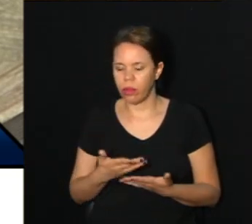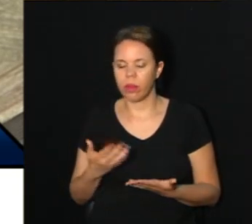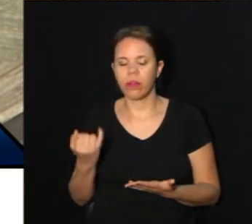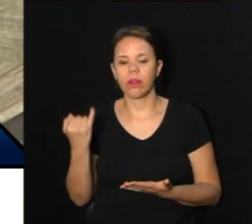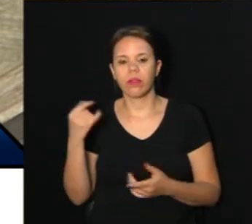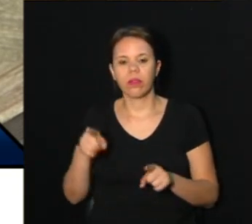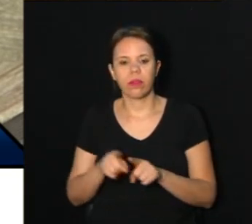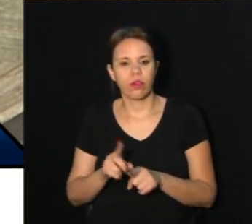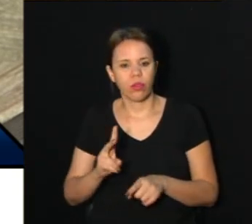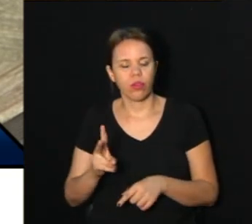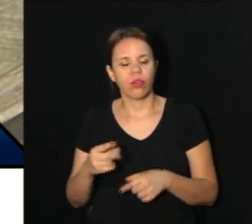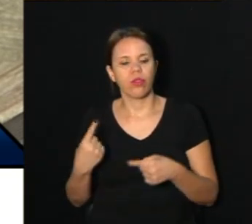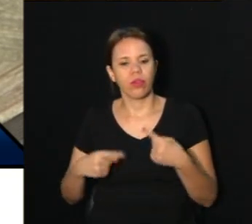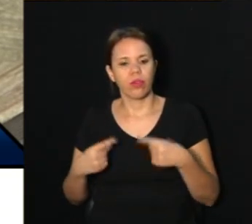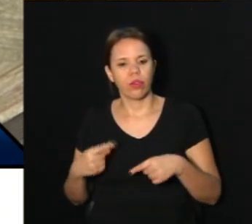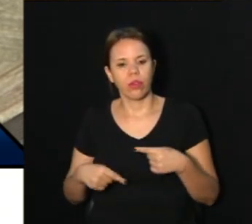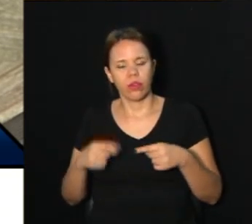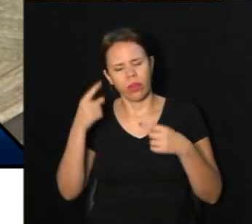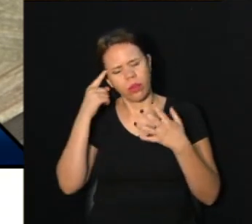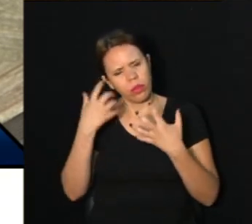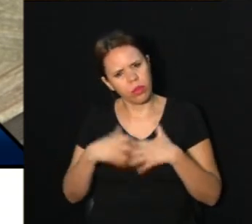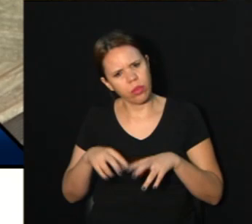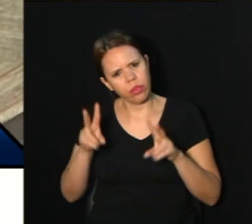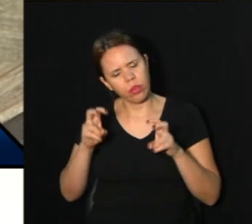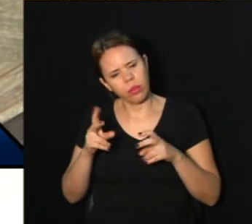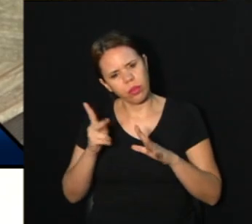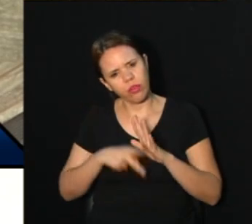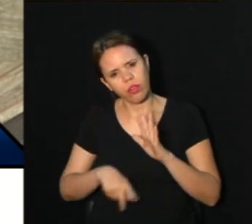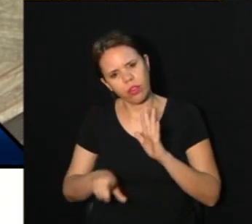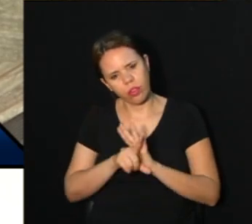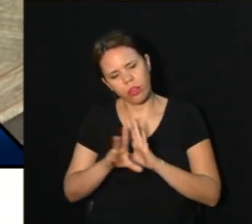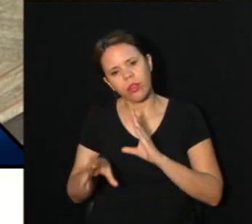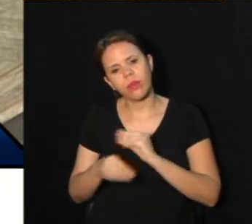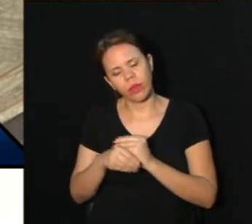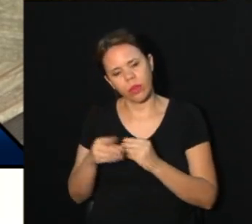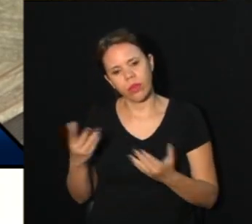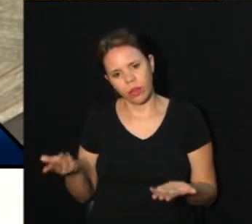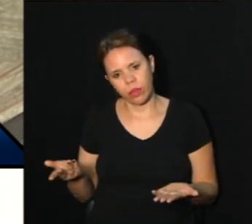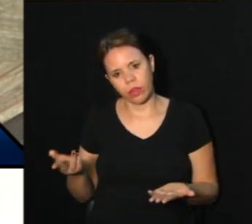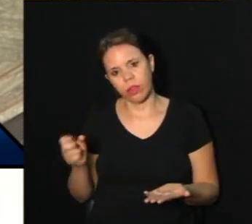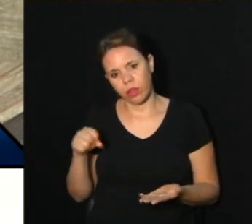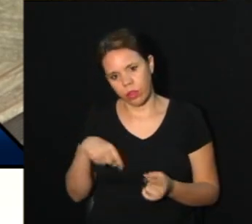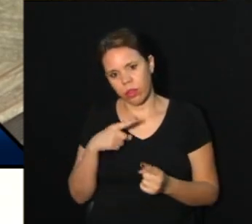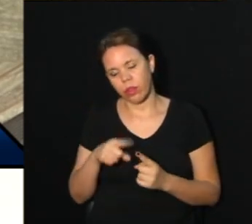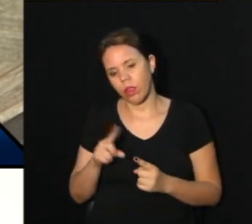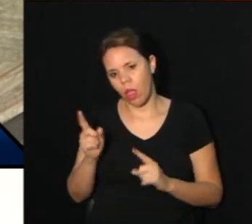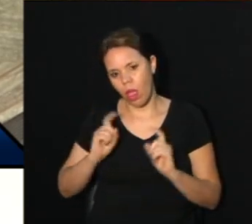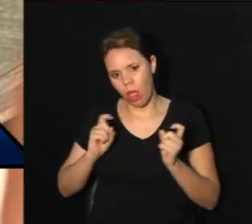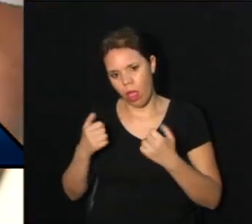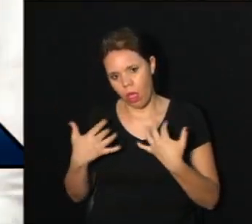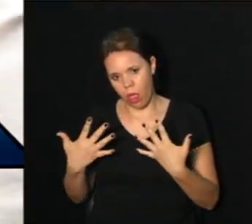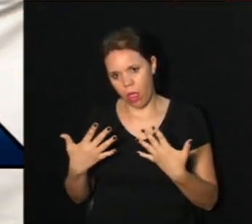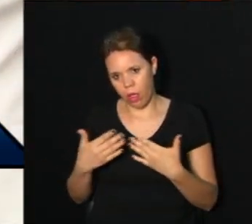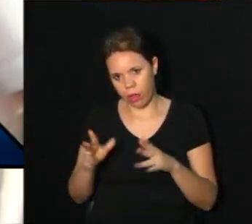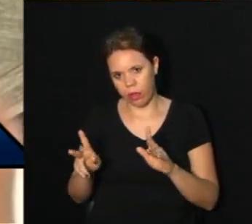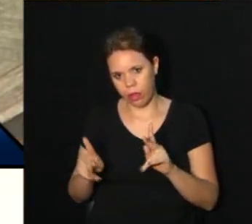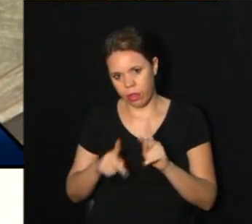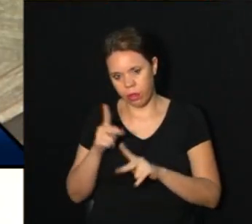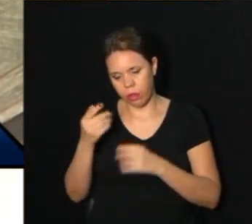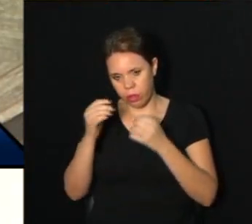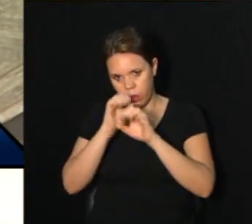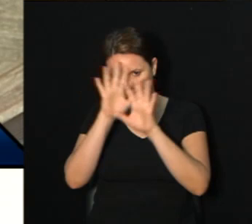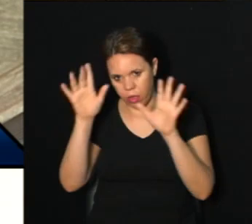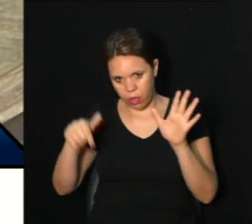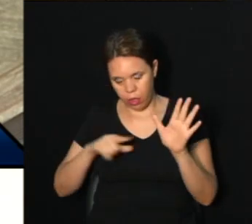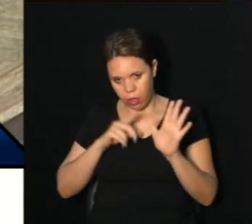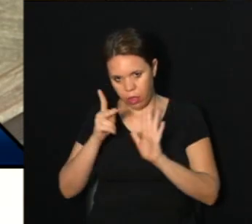importante também continuar nesse debate, nessa reflexão sobre esse projeto de lei complementar, né, vereador? O objetivo da audiência pública é exatamente esse, é tornar público à população que esse projeto está